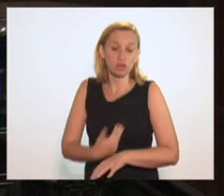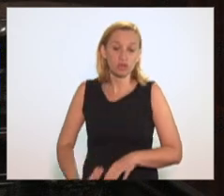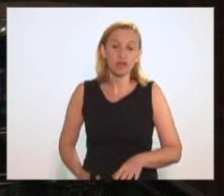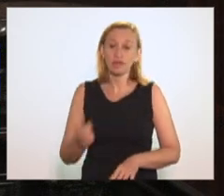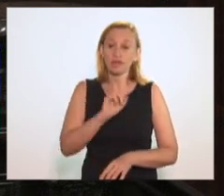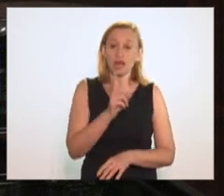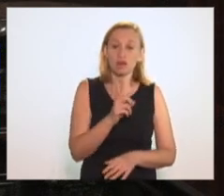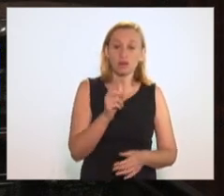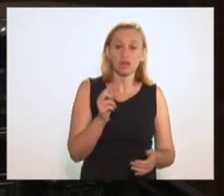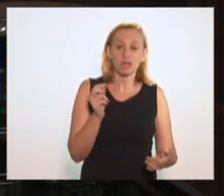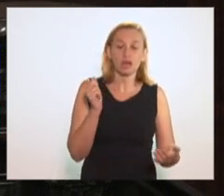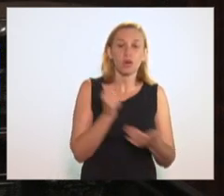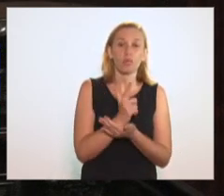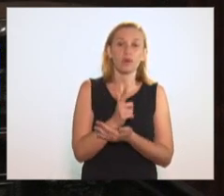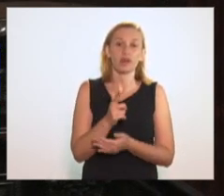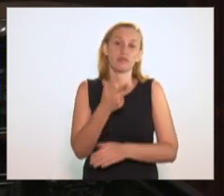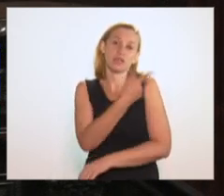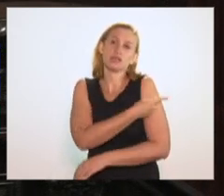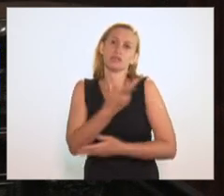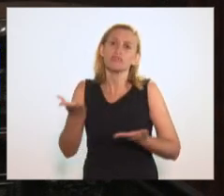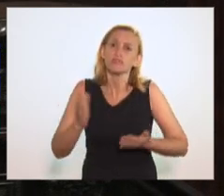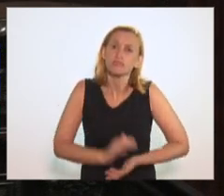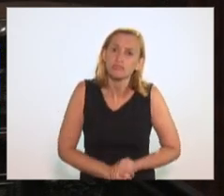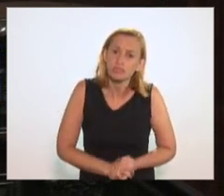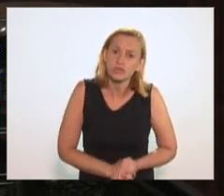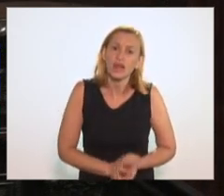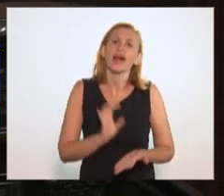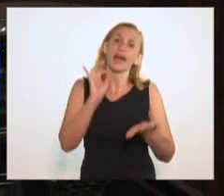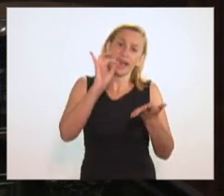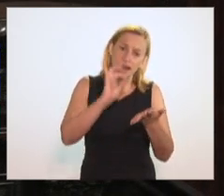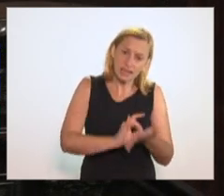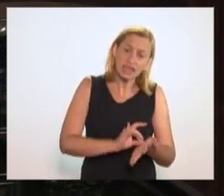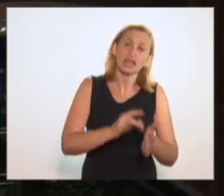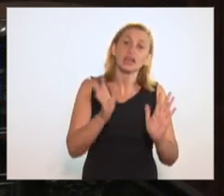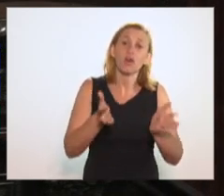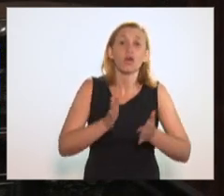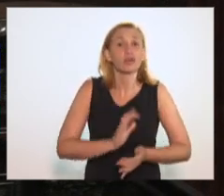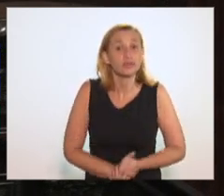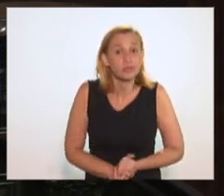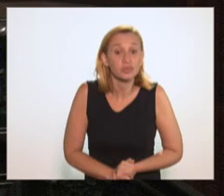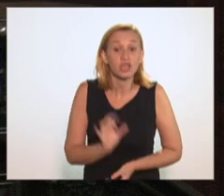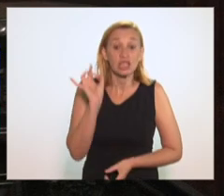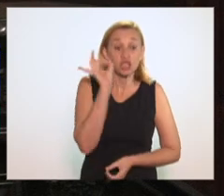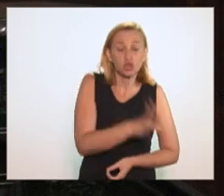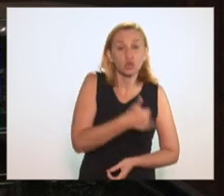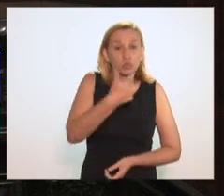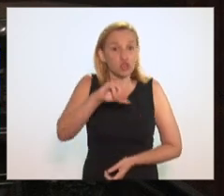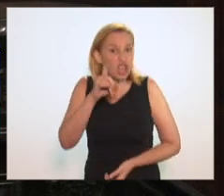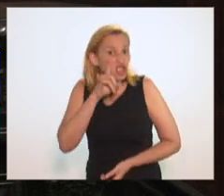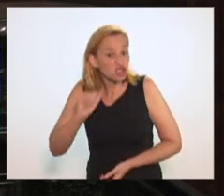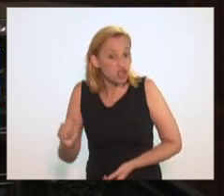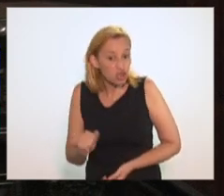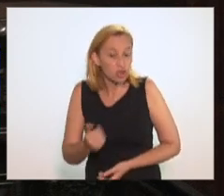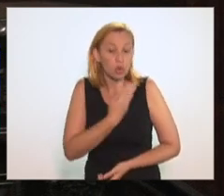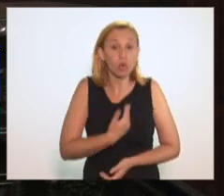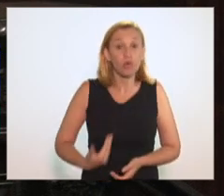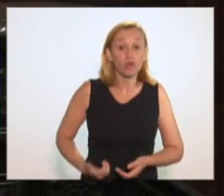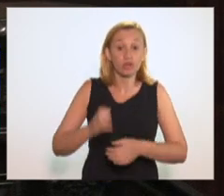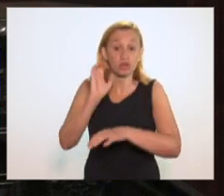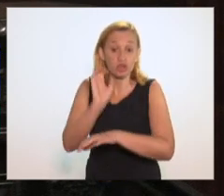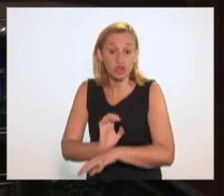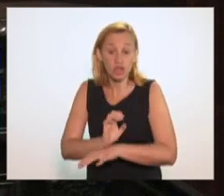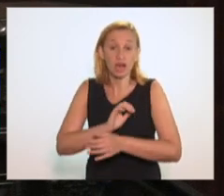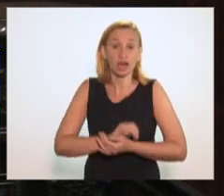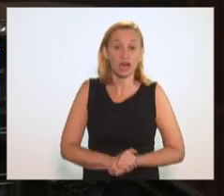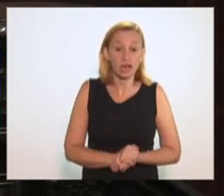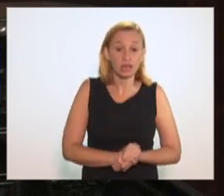iria atrás de vacinas. A realidade se impôs. Nesses últimos dez dias, o governo do Estado teve que